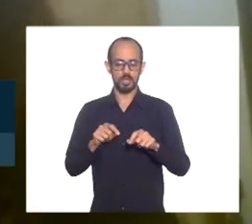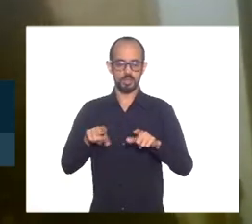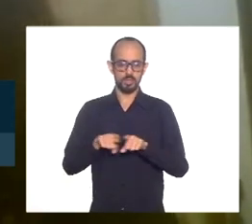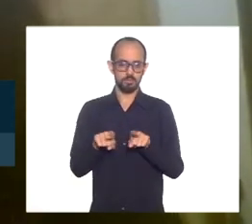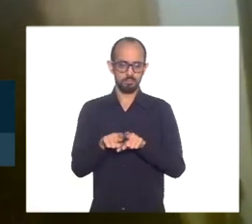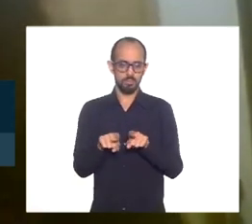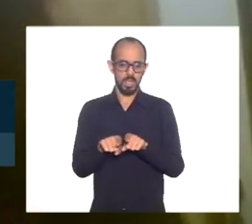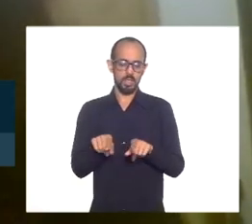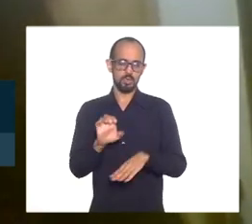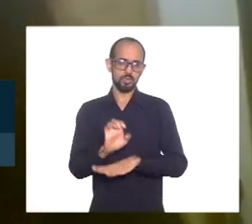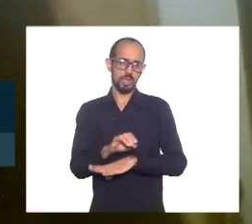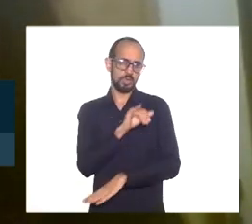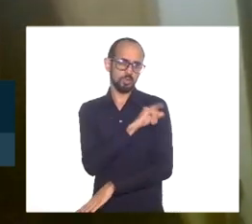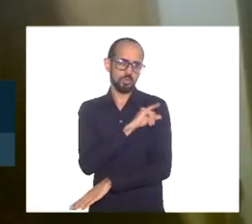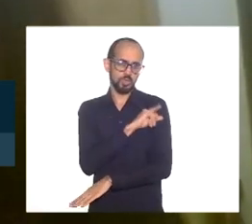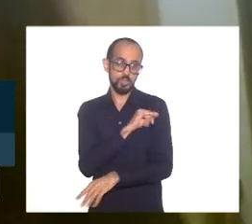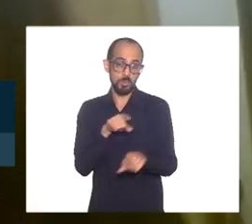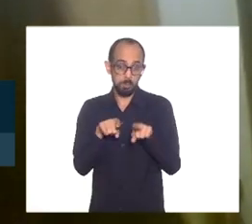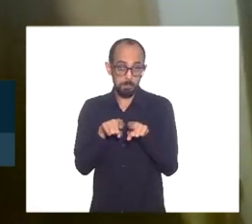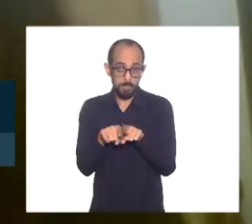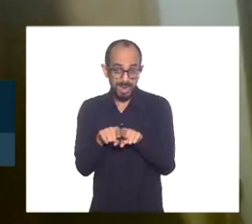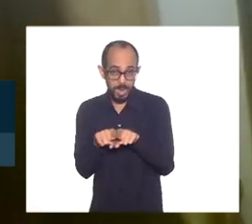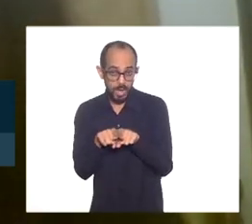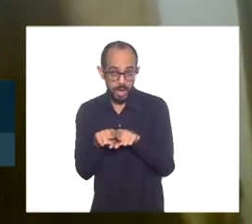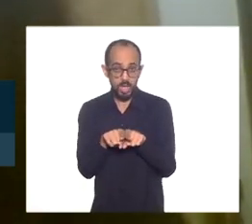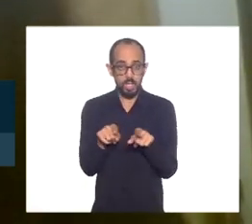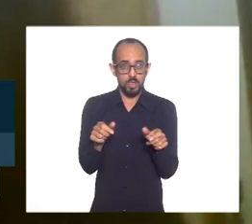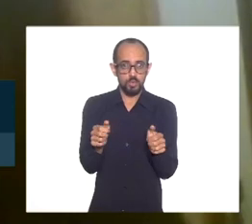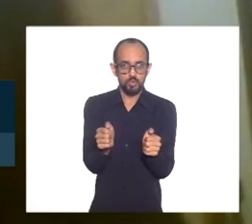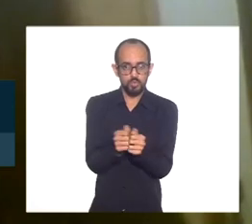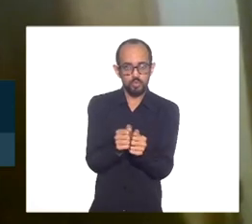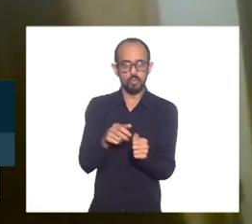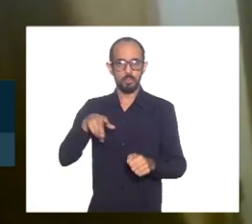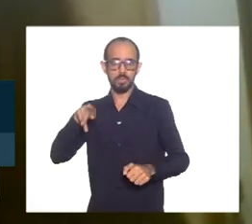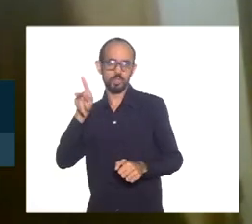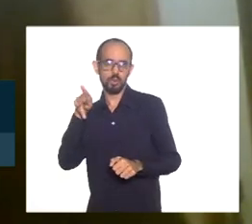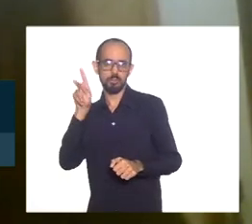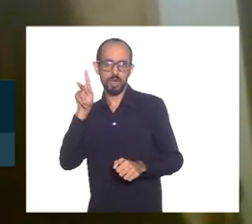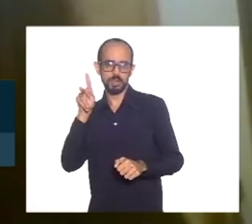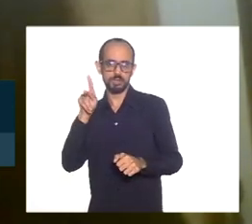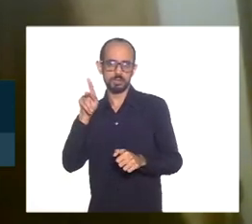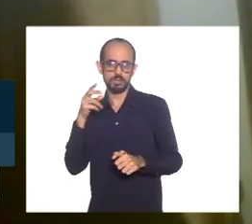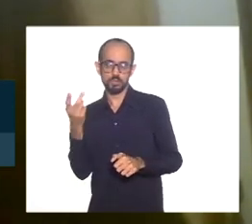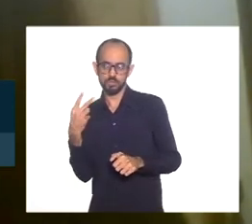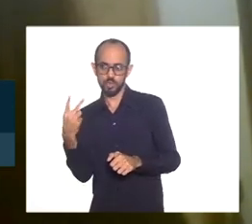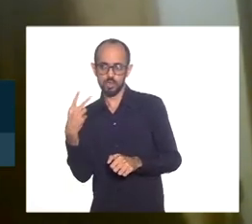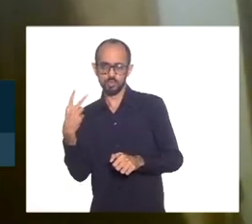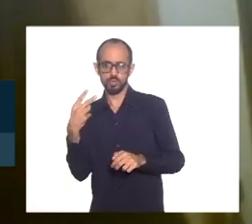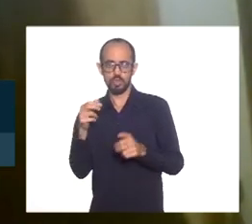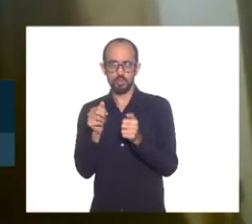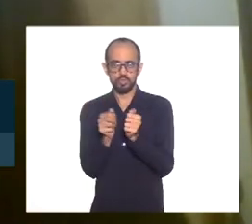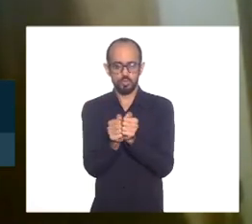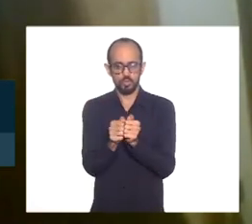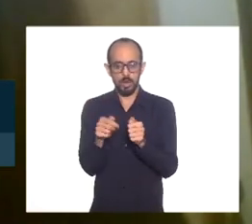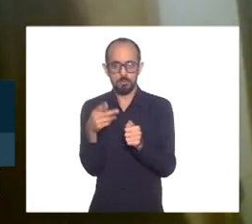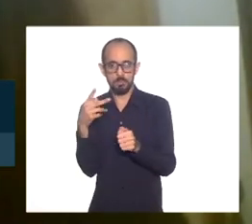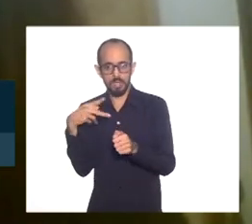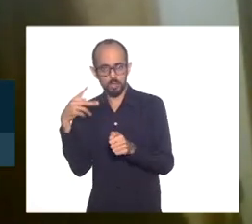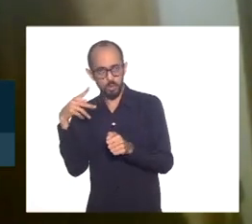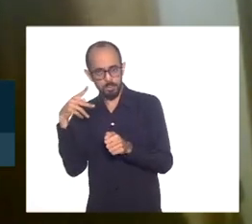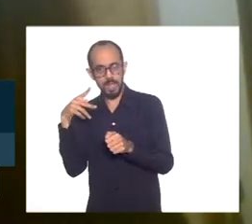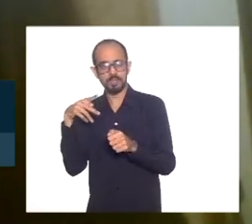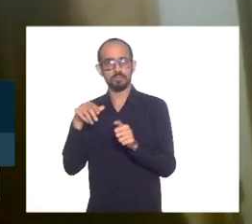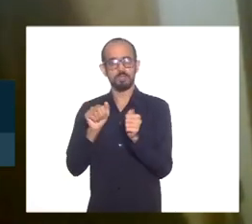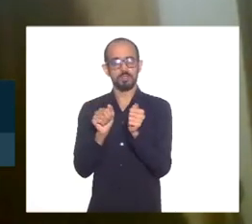no Estado do Rio de Janeiro em paralelo à abordagem da Petrobras, né? a Petrobras. Quer dizer, a Petrobras precisa estar junto,